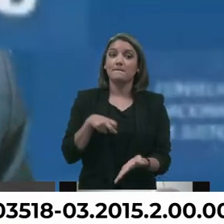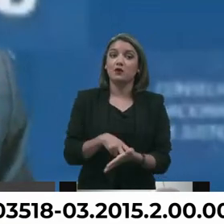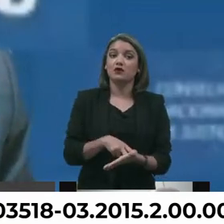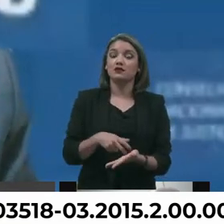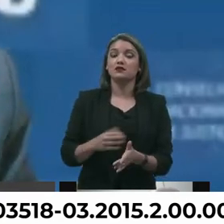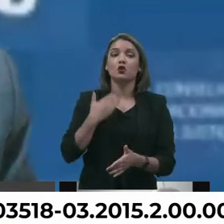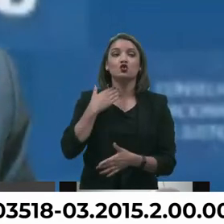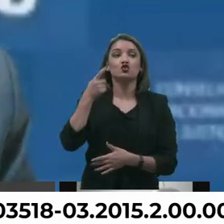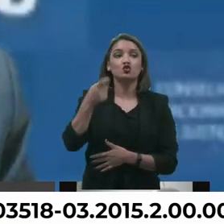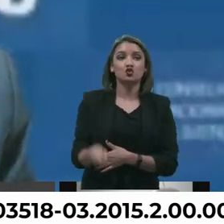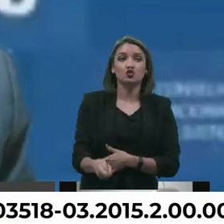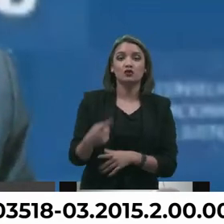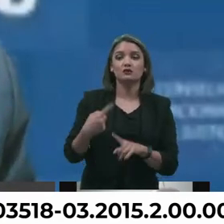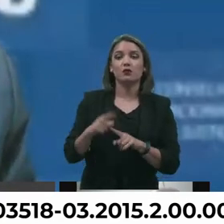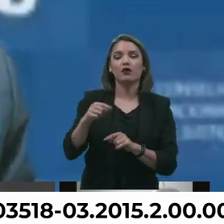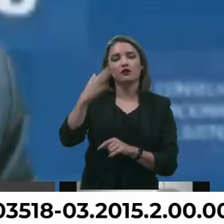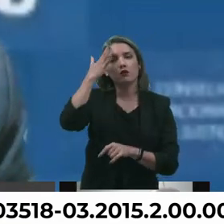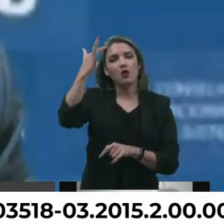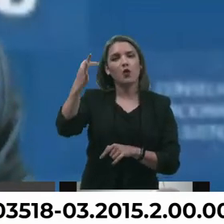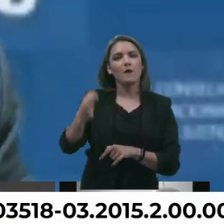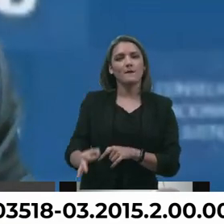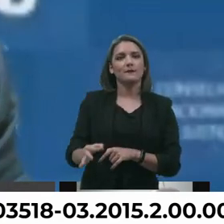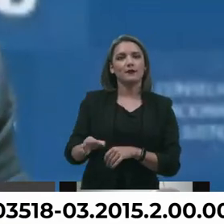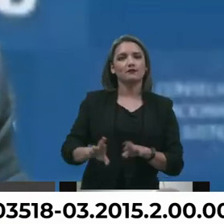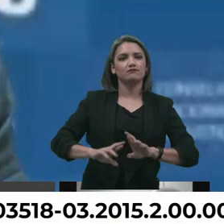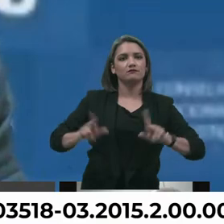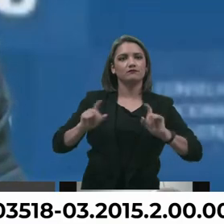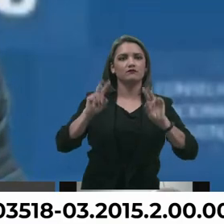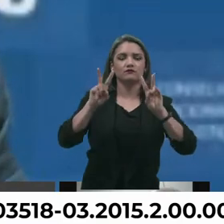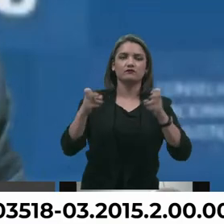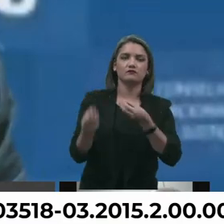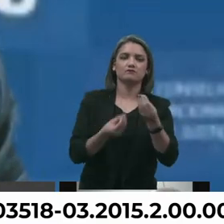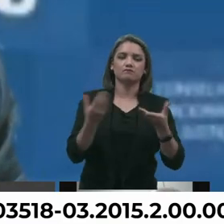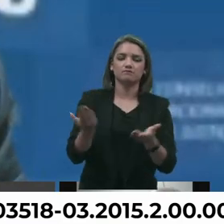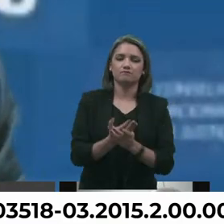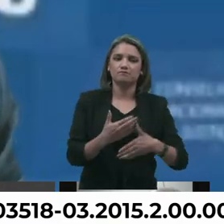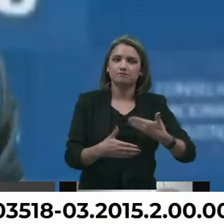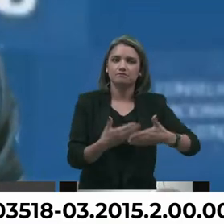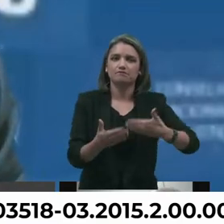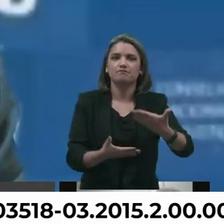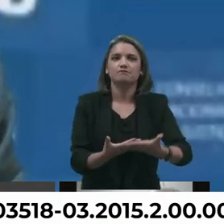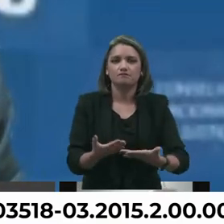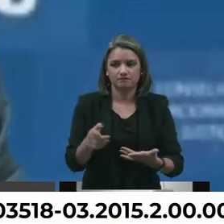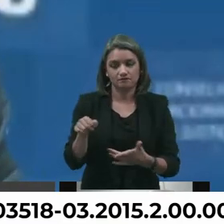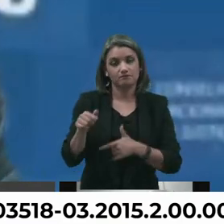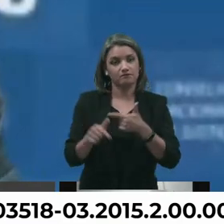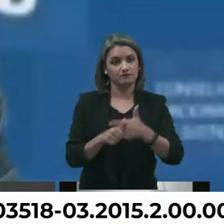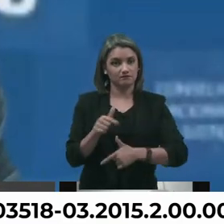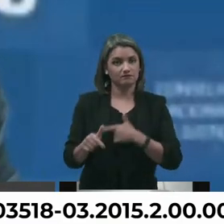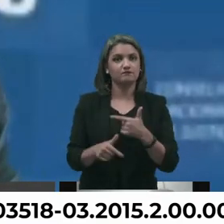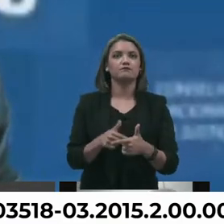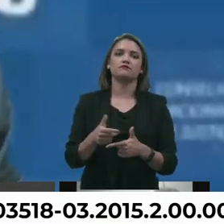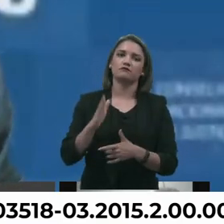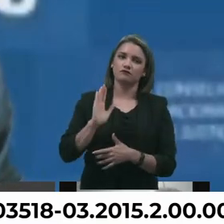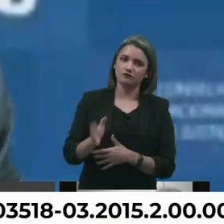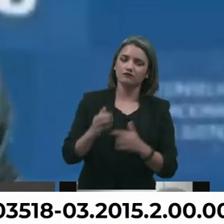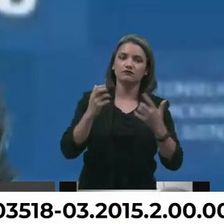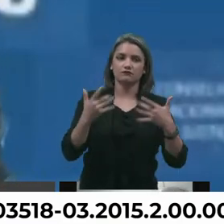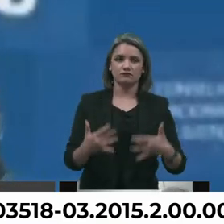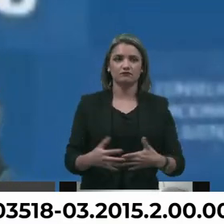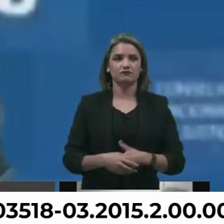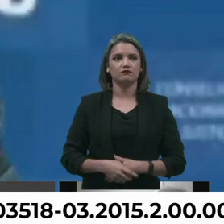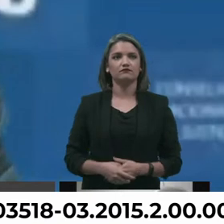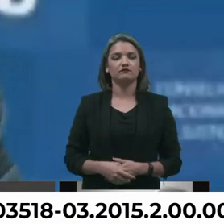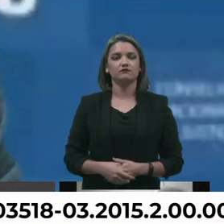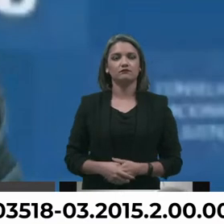juiz por sua compreensão jurídica em relação à condução do processo judicial que atuava, como já exaustivamente demonstrado.